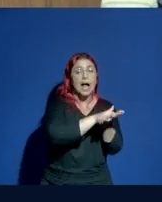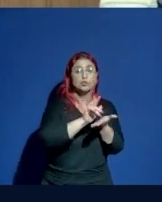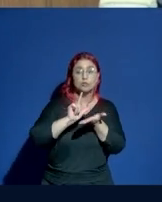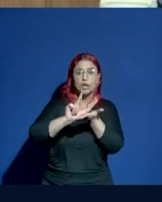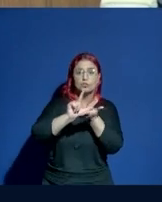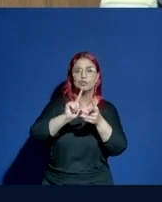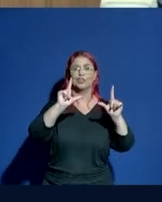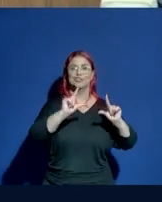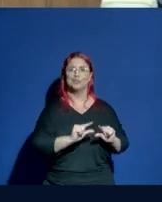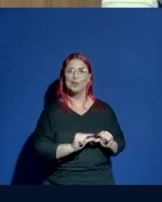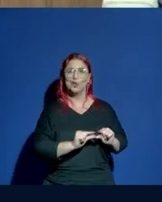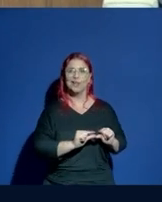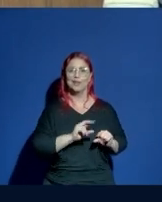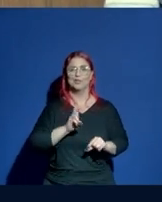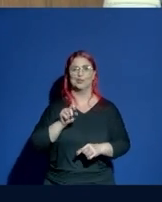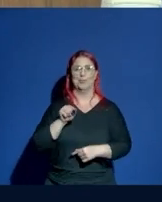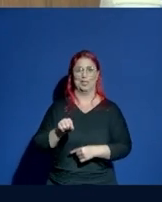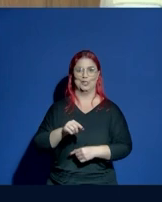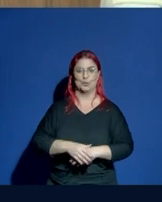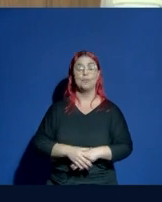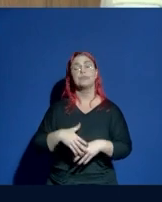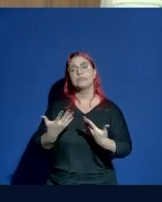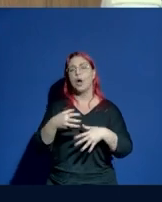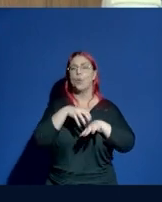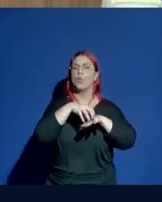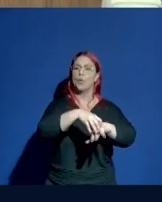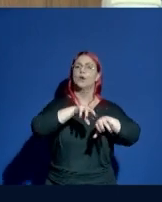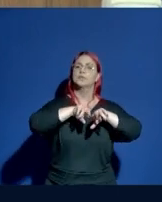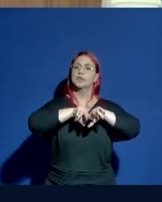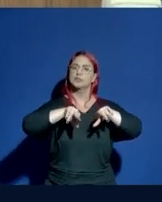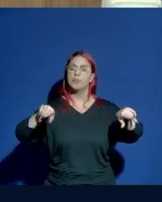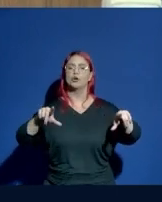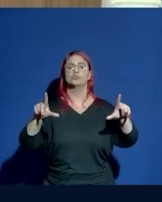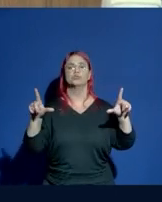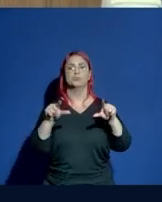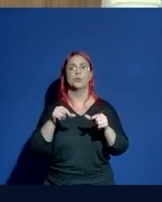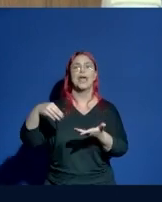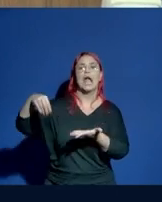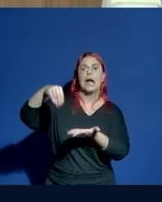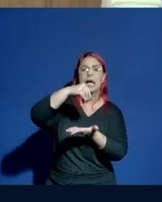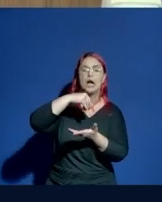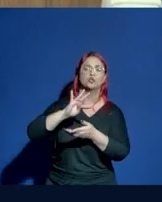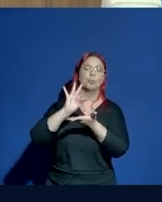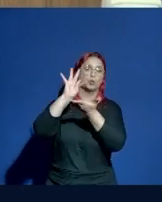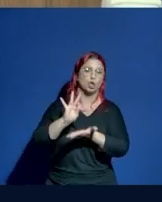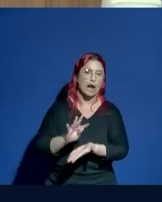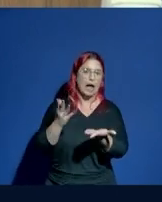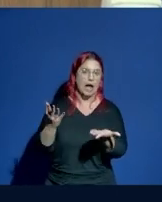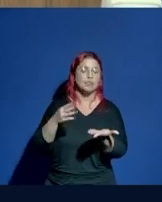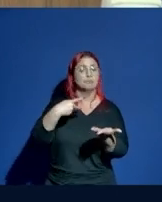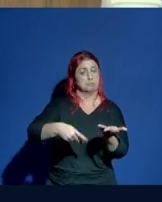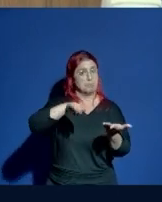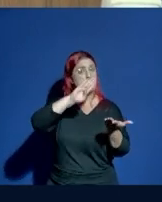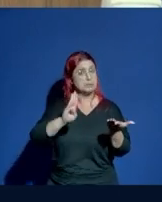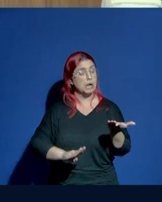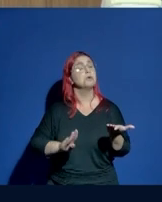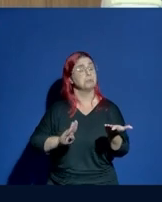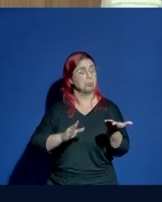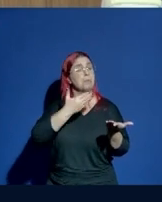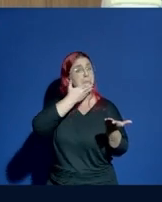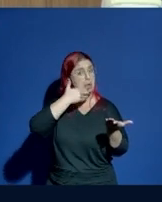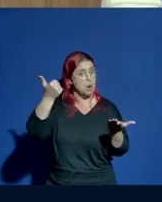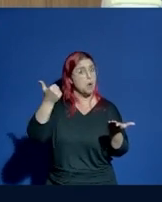para esses segmento então o curso Ele transporte de grãos por Tonelada brasileiro já melhorou bastante